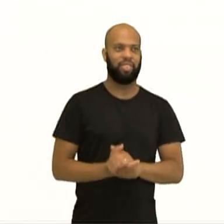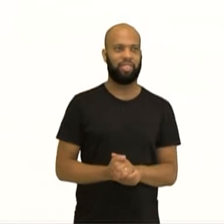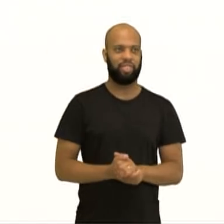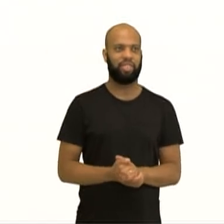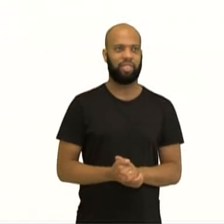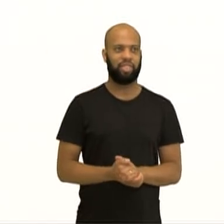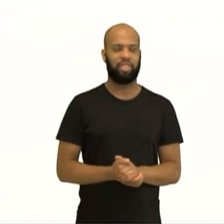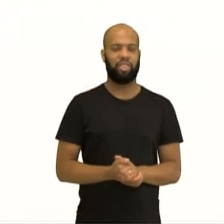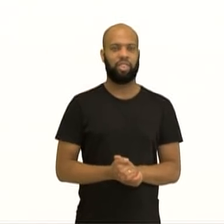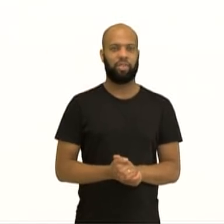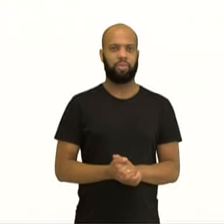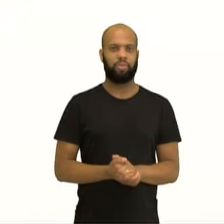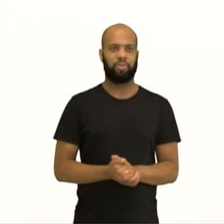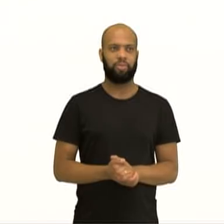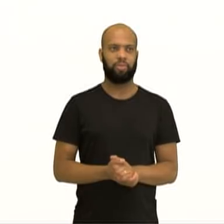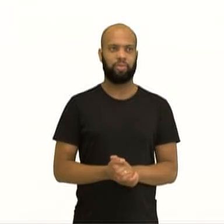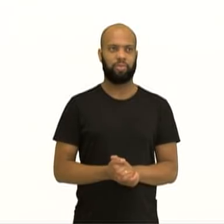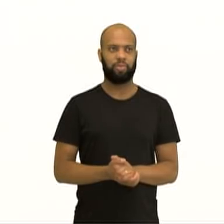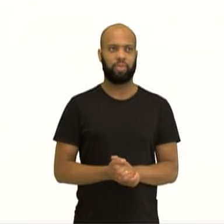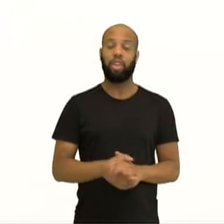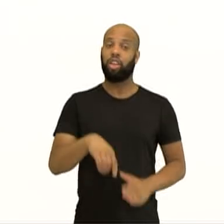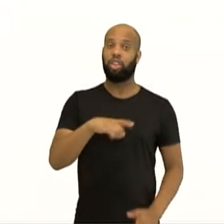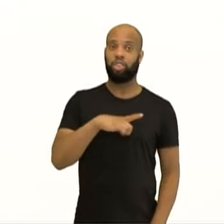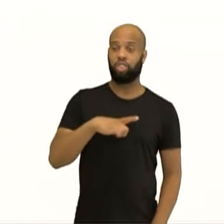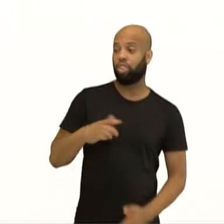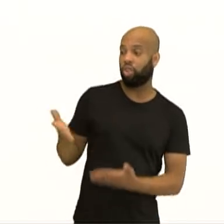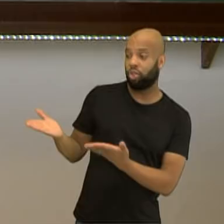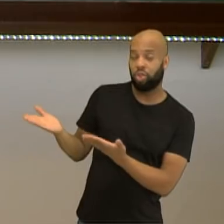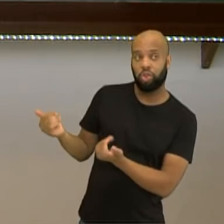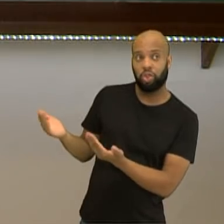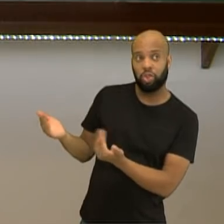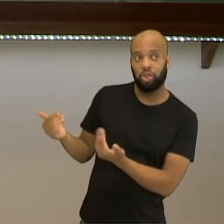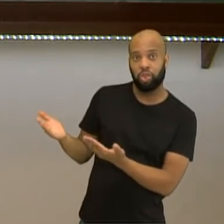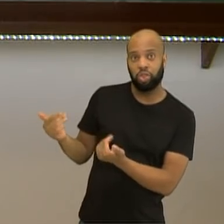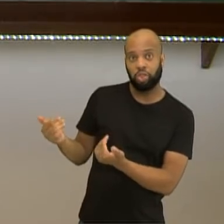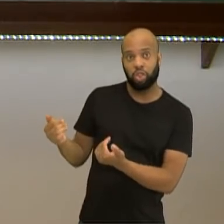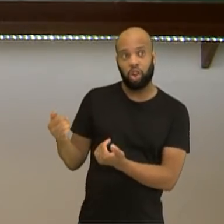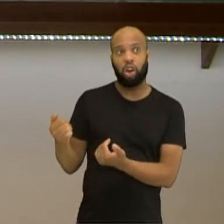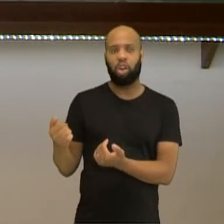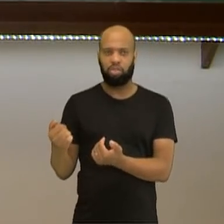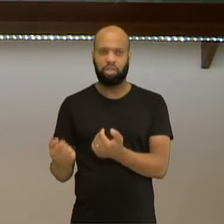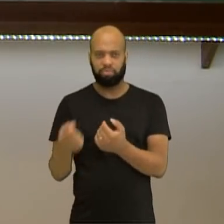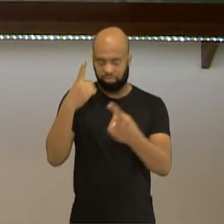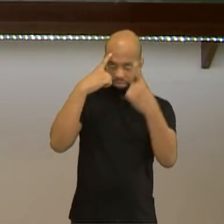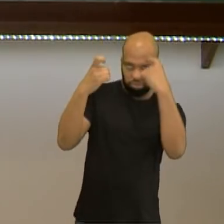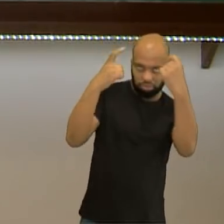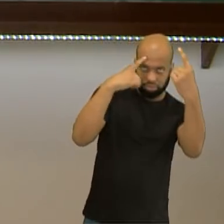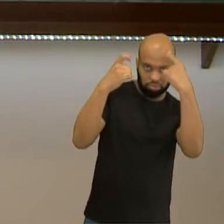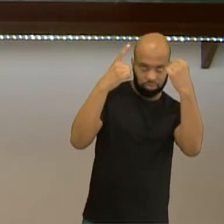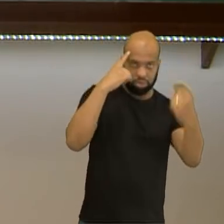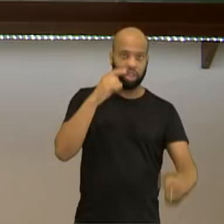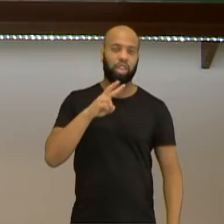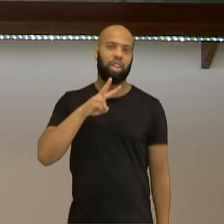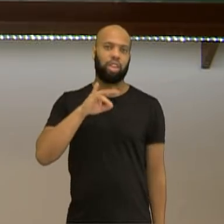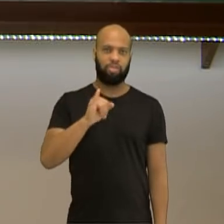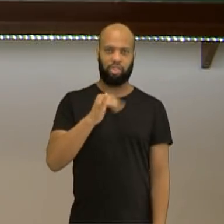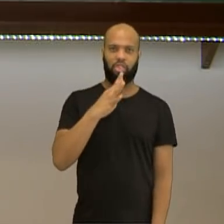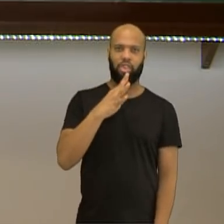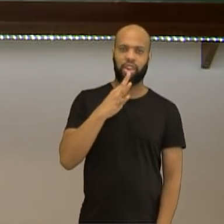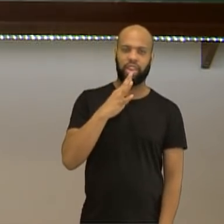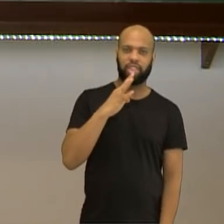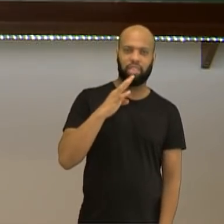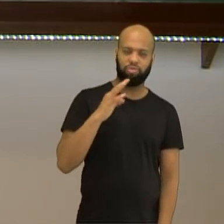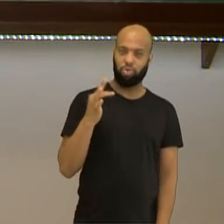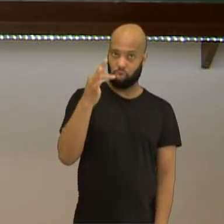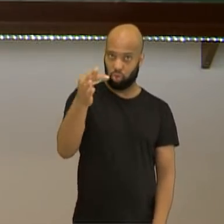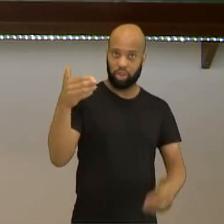1992, tá? Um jovem criativo, que nós vamos conhecer nos próximos slides, né?